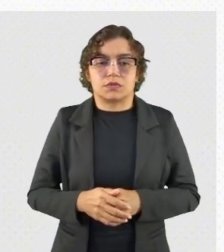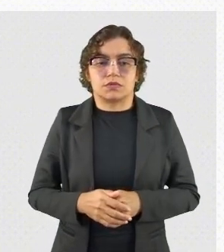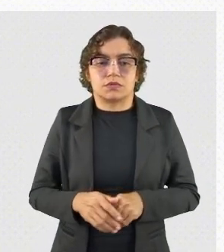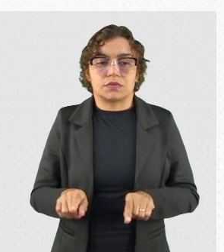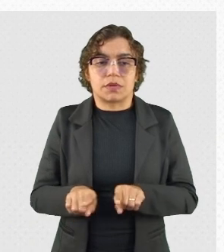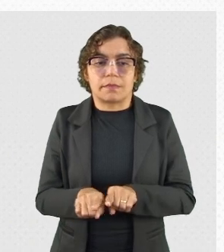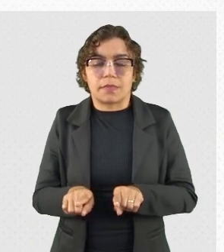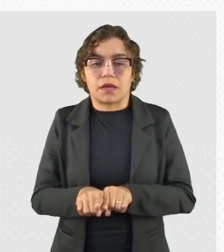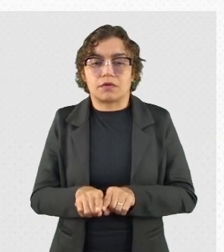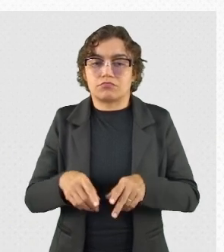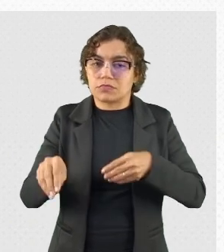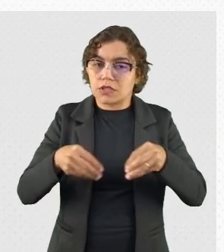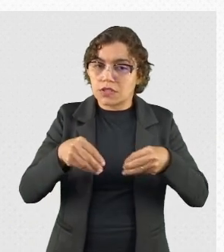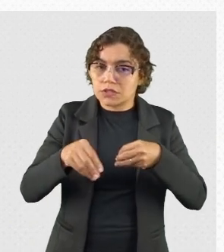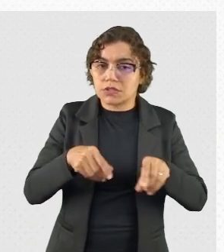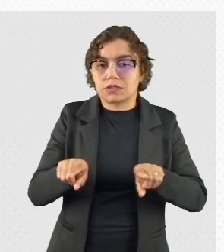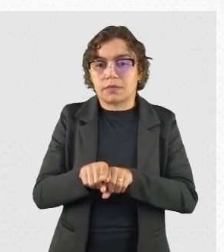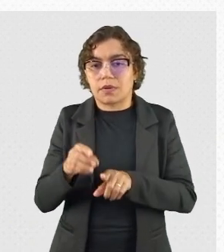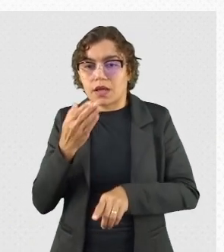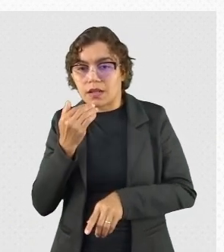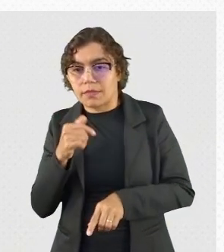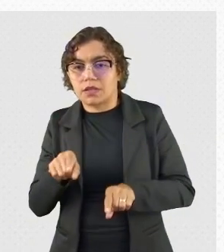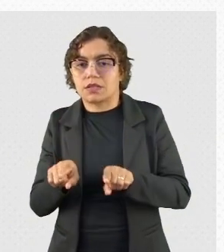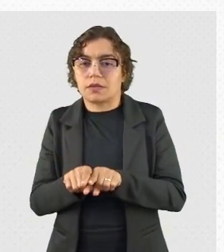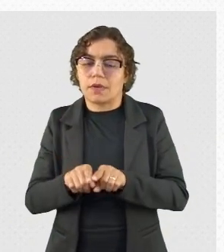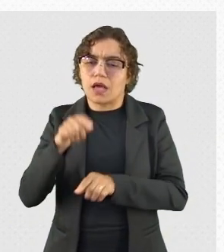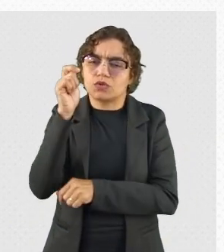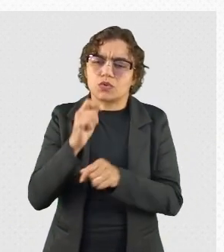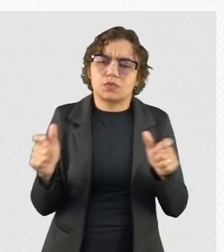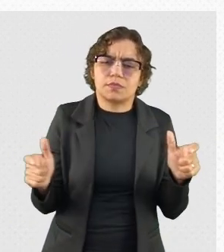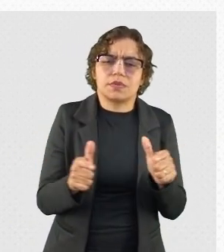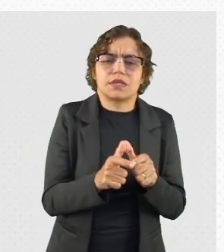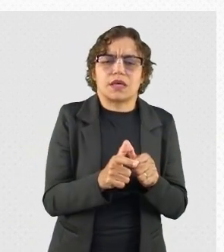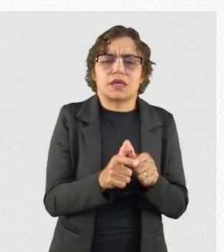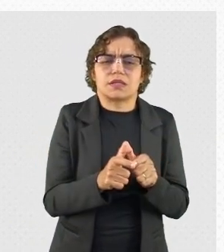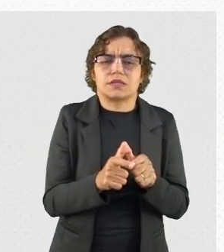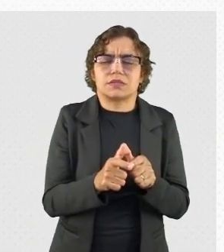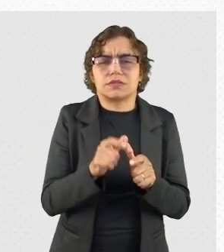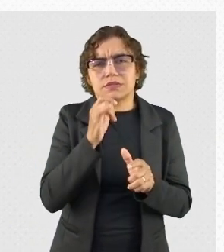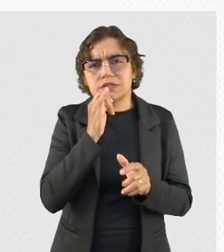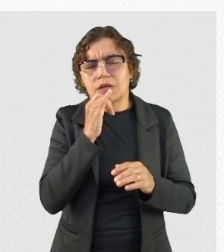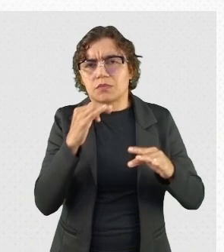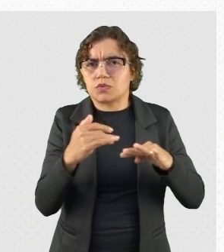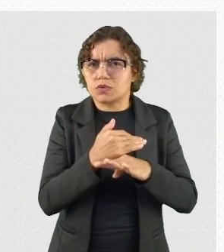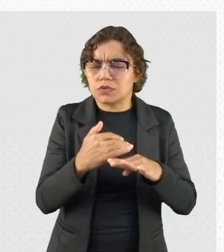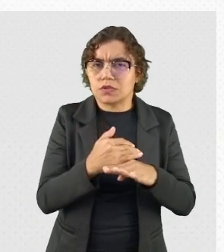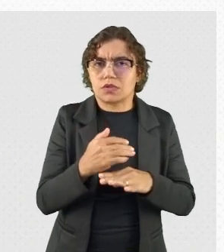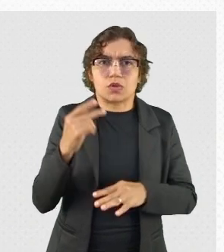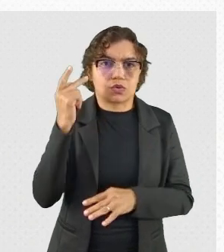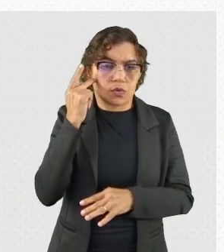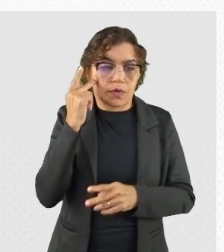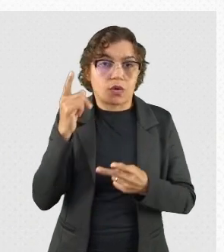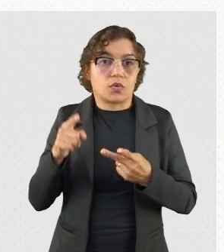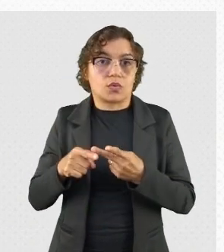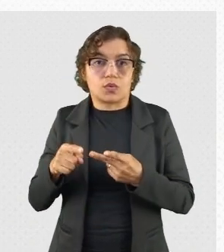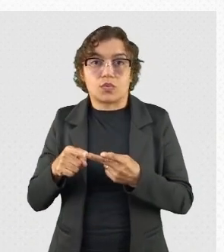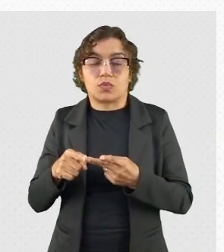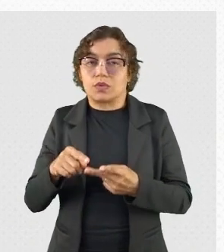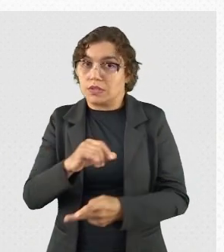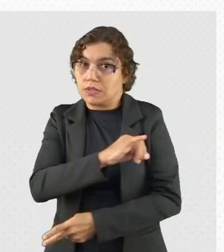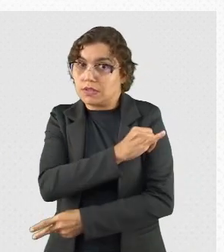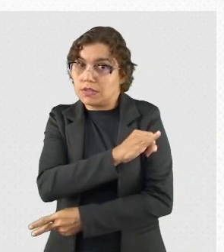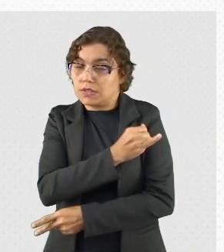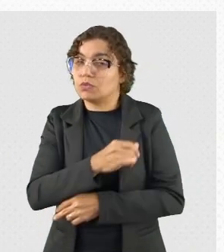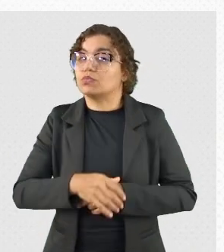as indústrias eram geralmente pequenas, estavam localizadas nas regiões urbanas, principalmente em cidades como São Paulo e Rio de Janeiro.